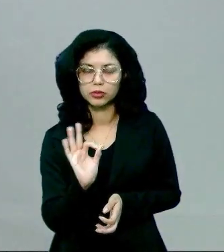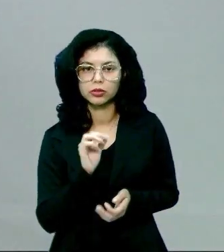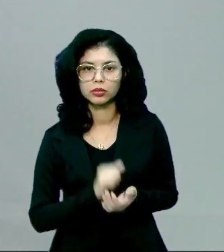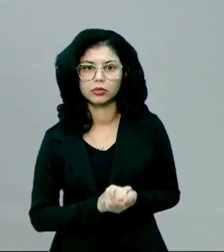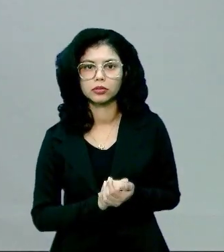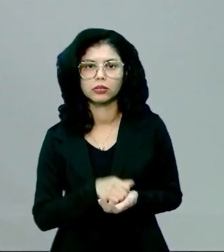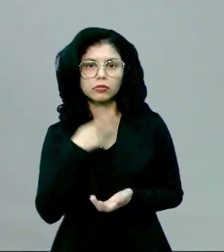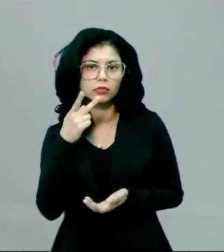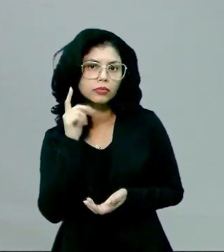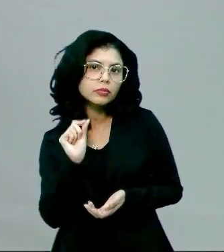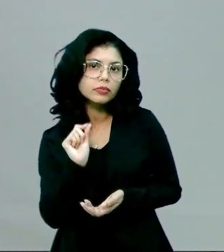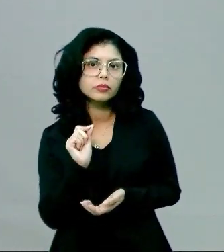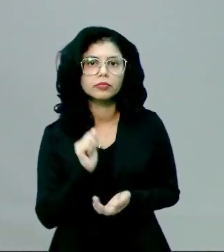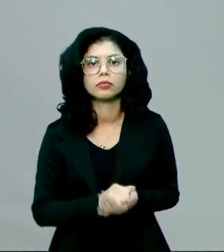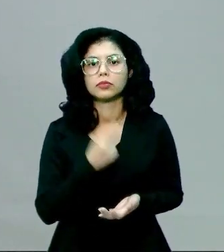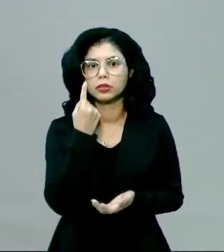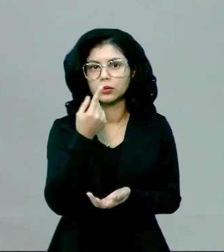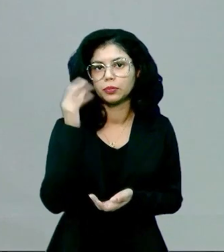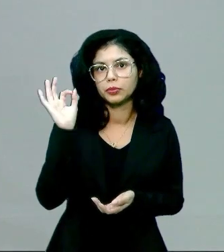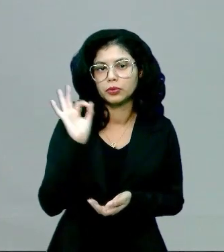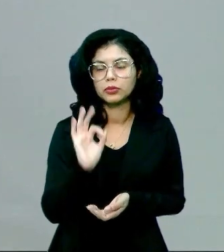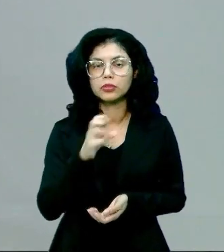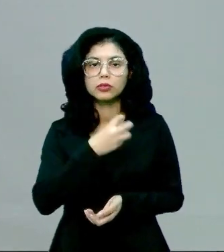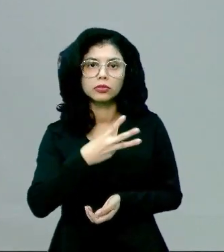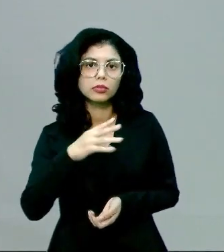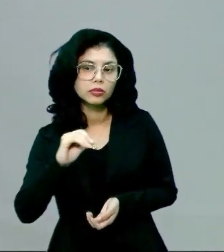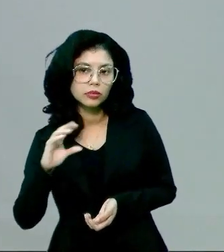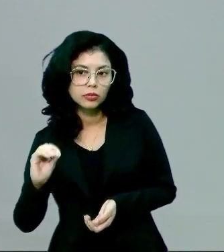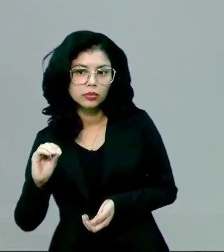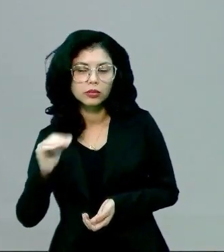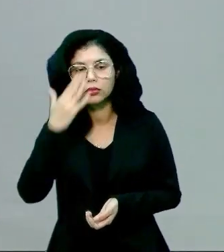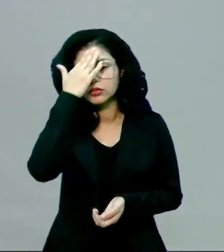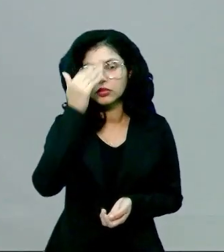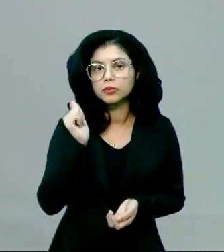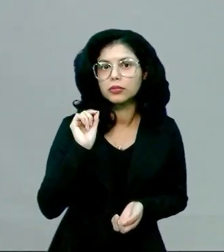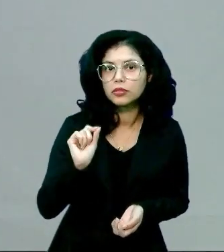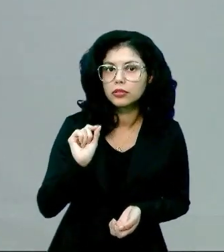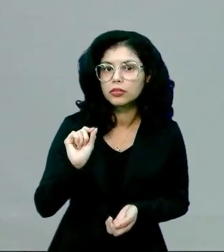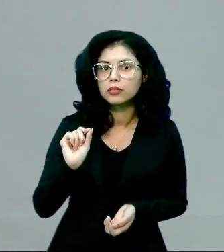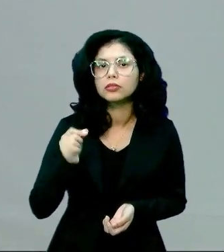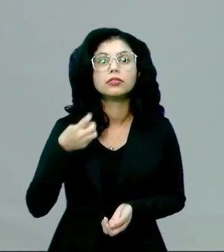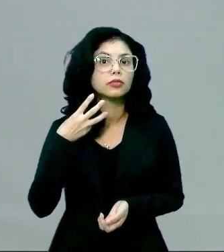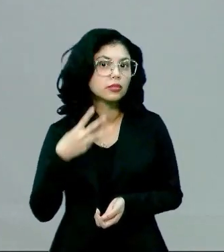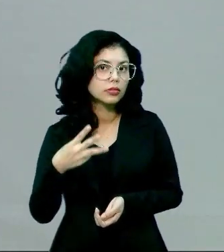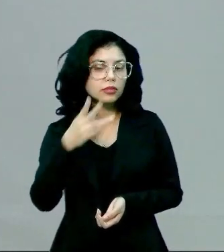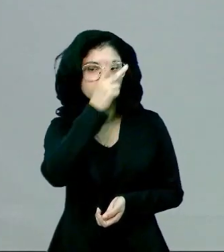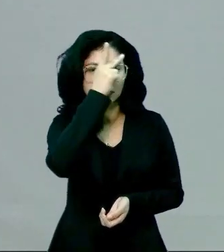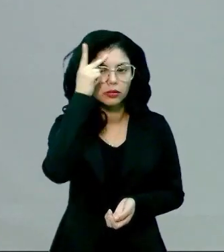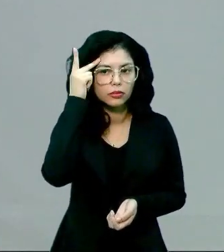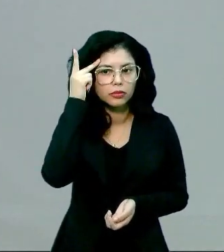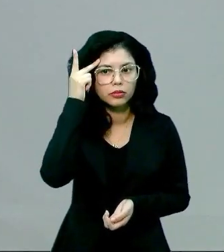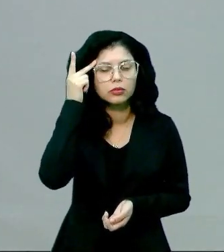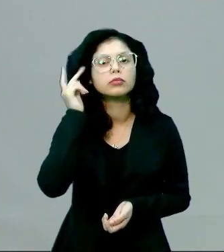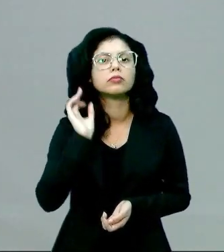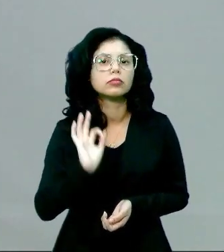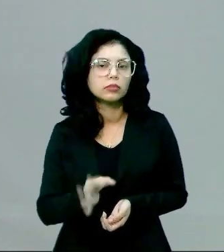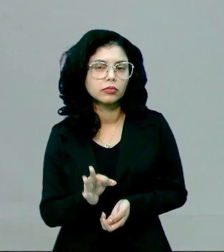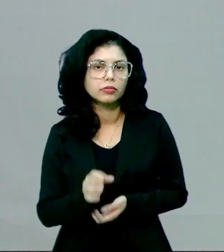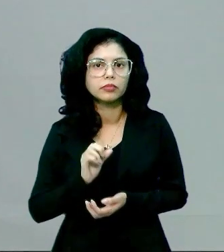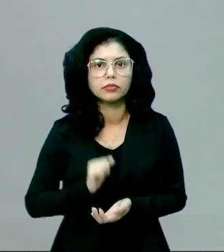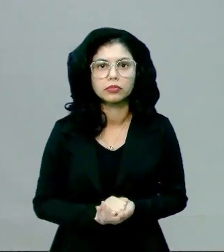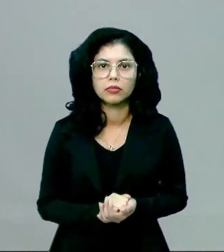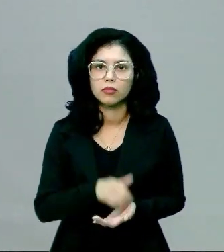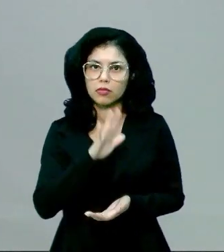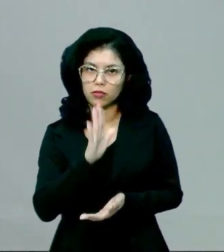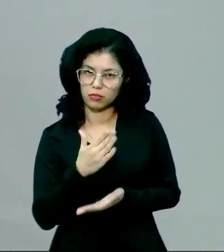vai e diz, 1% de 300, a gente sabe que é 3 pessoas, certo? Então aí a